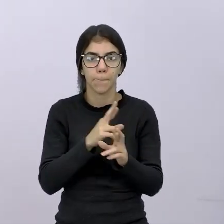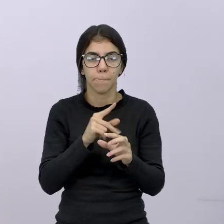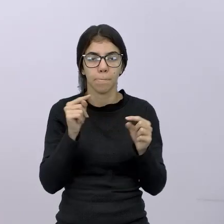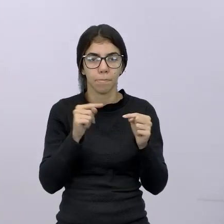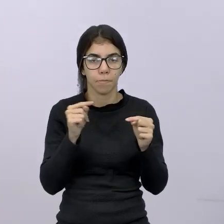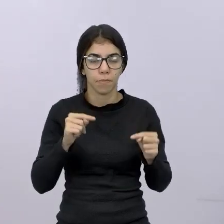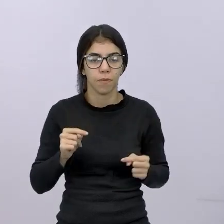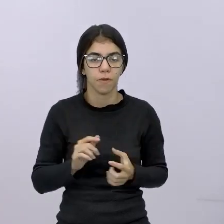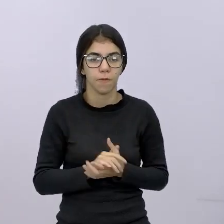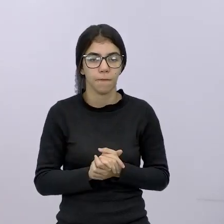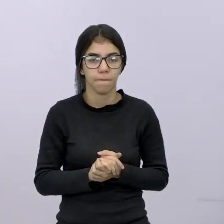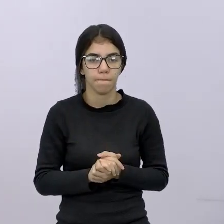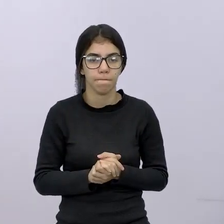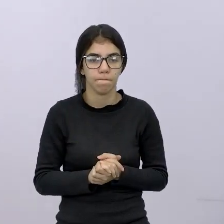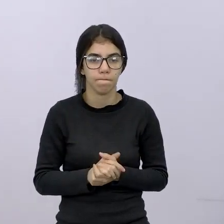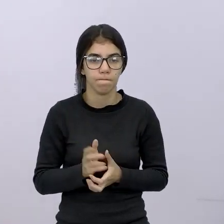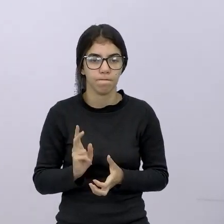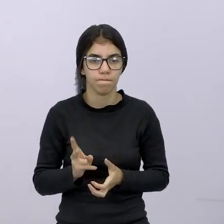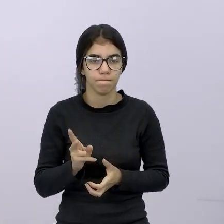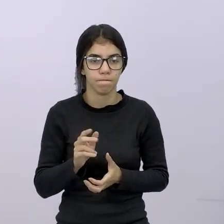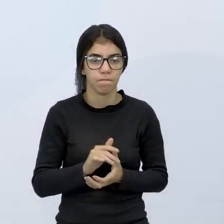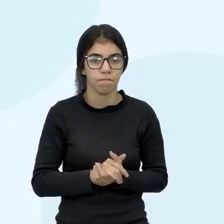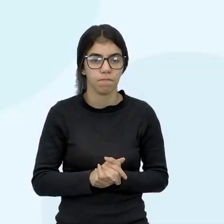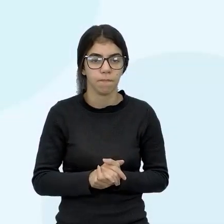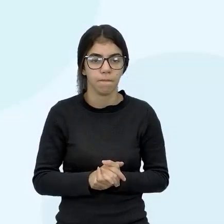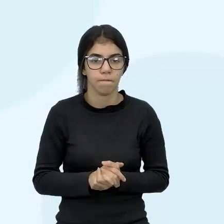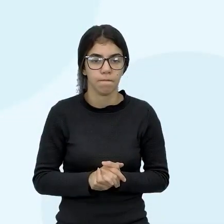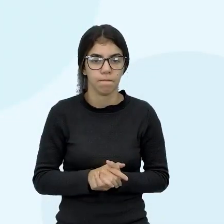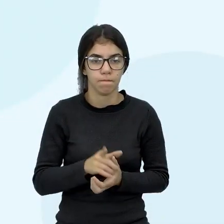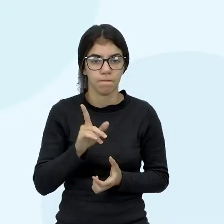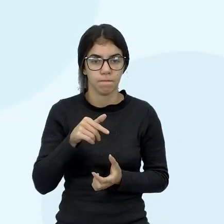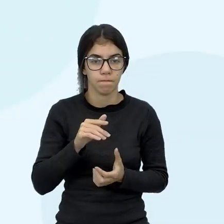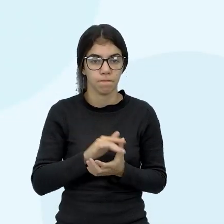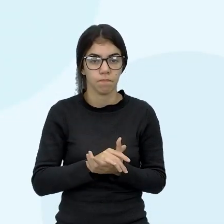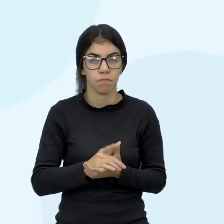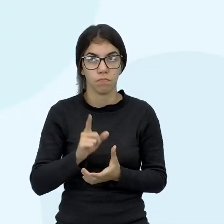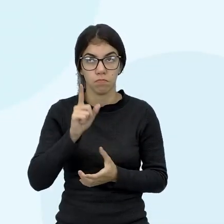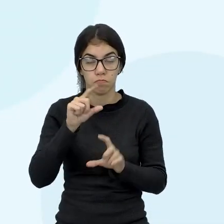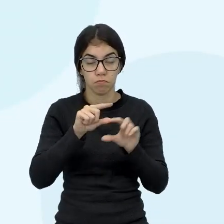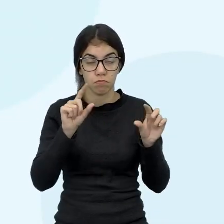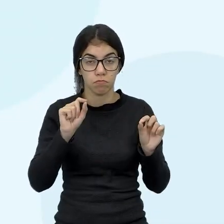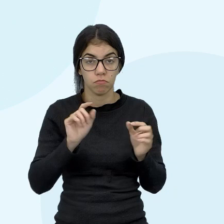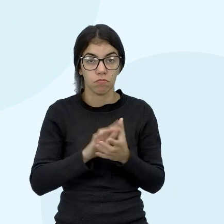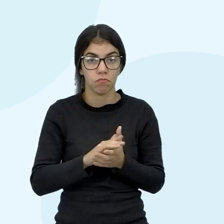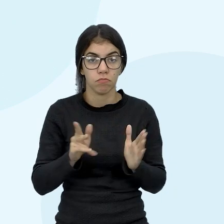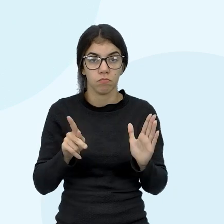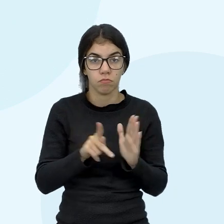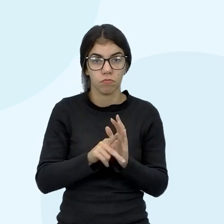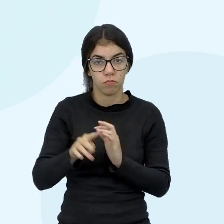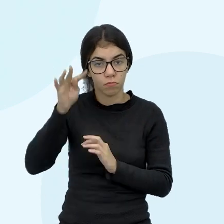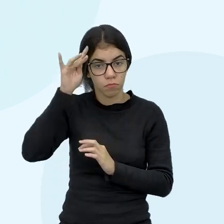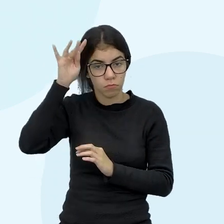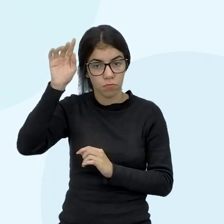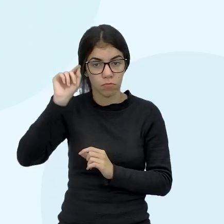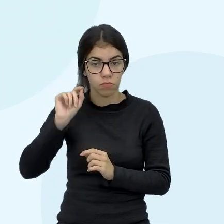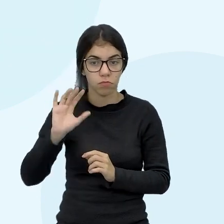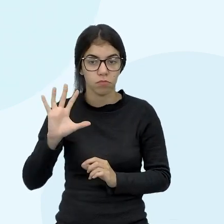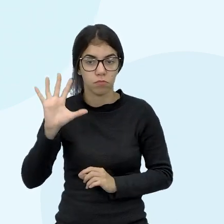né? Vamos lá. Trata-se do ramo da filosofia que visa ao conhecimento das coisas em